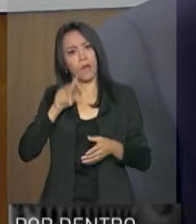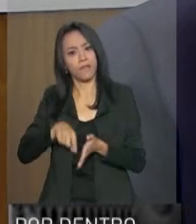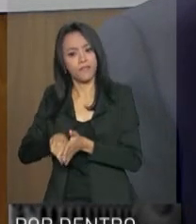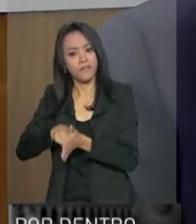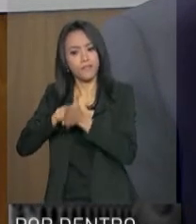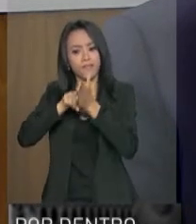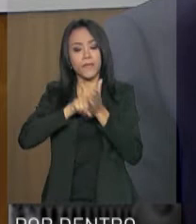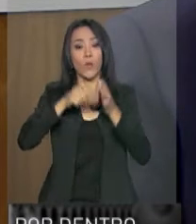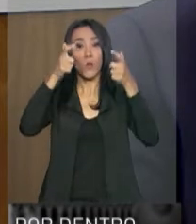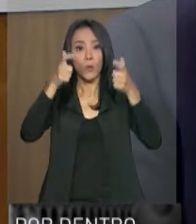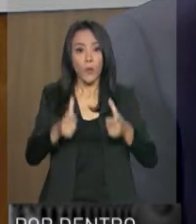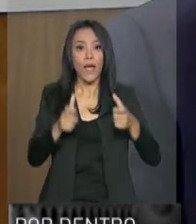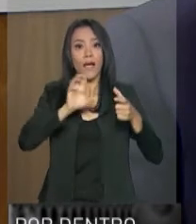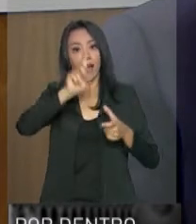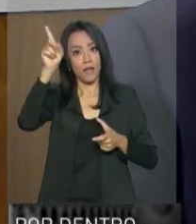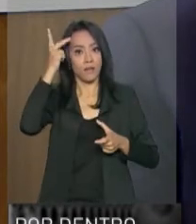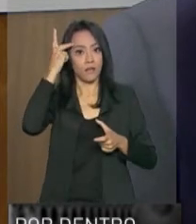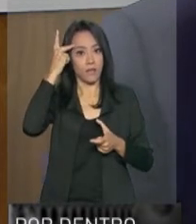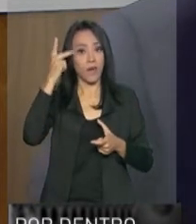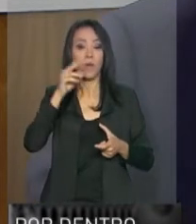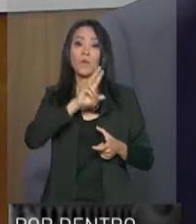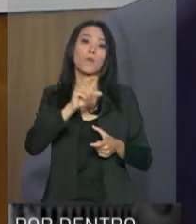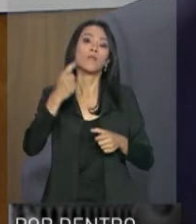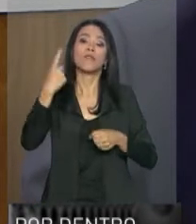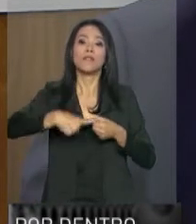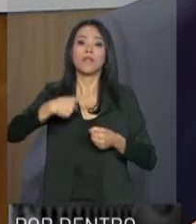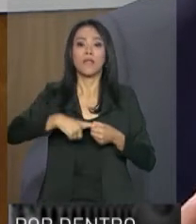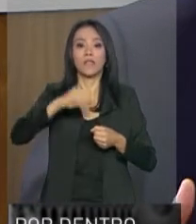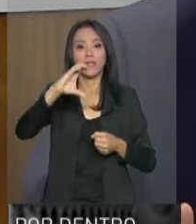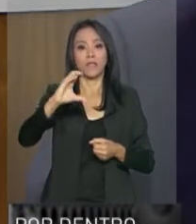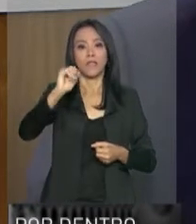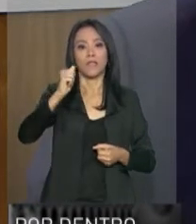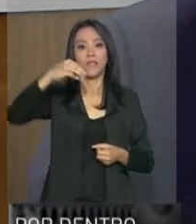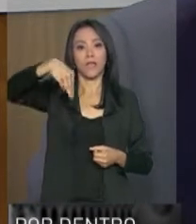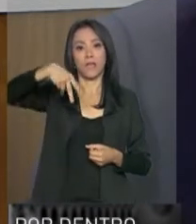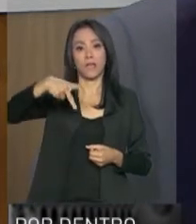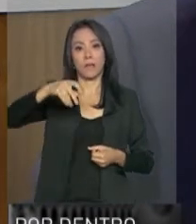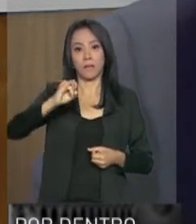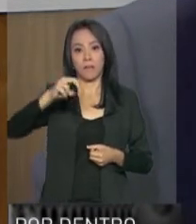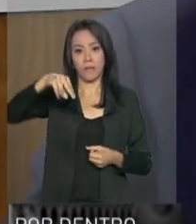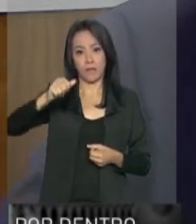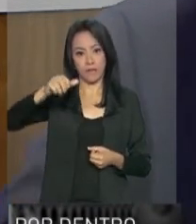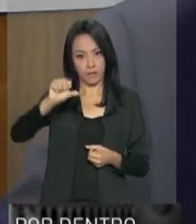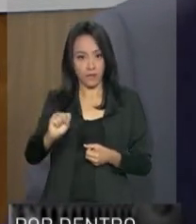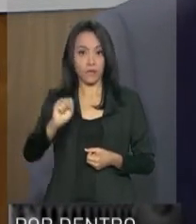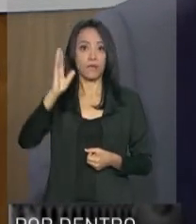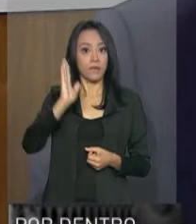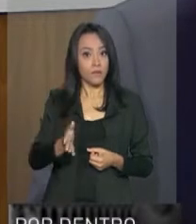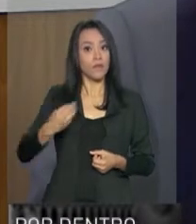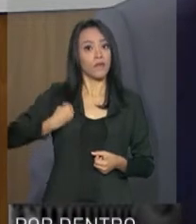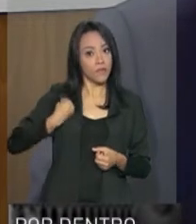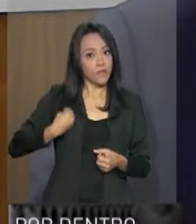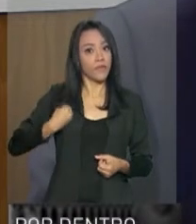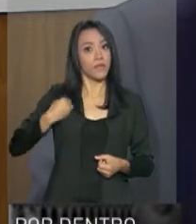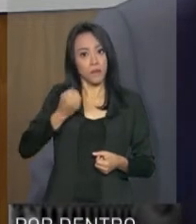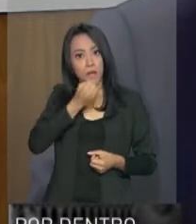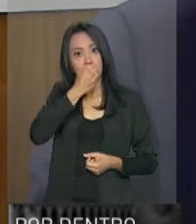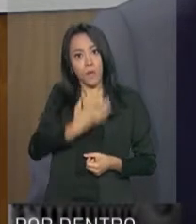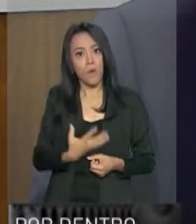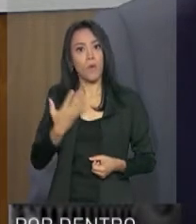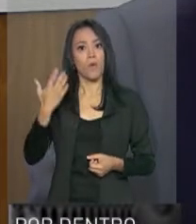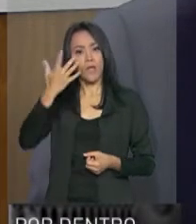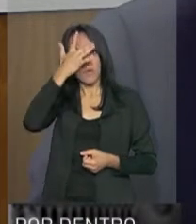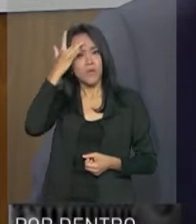de campinas por conta deste laboratório e já tá vivendo uma expectativa de buen mobiliário as